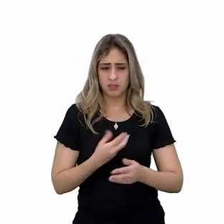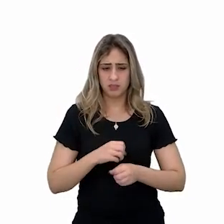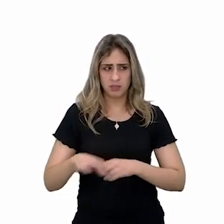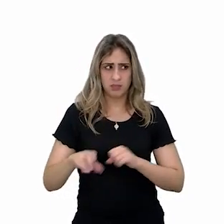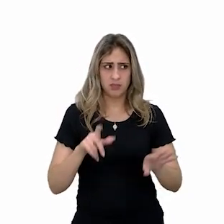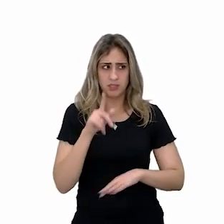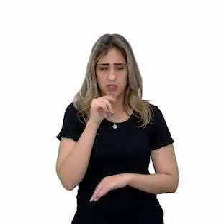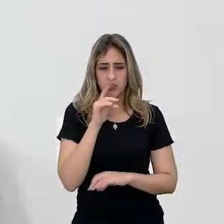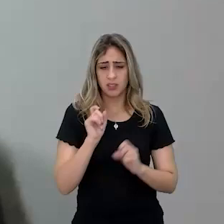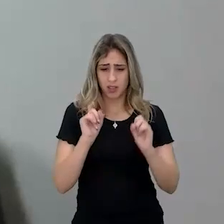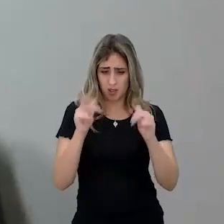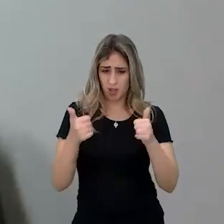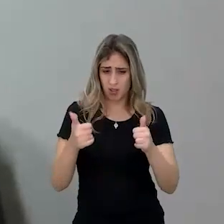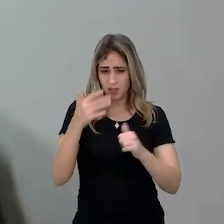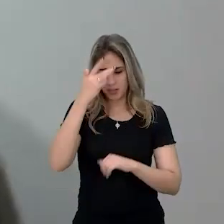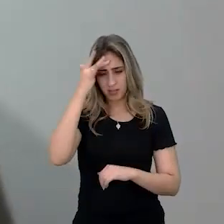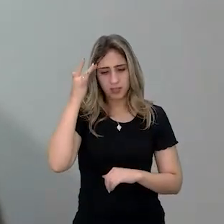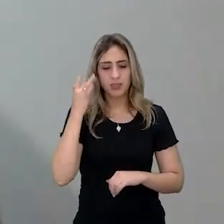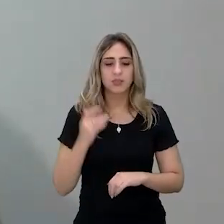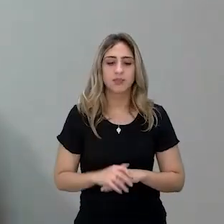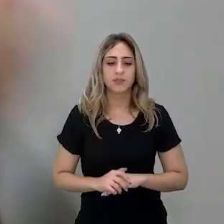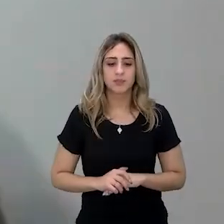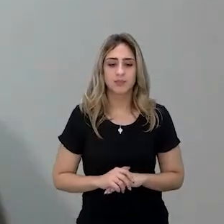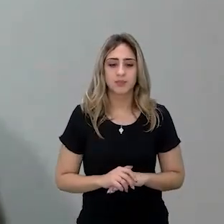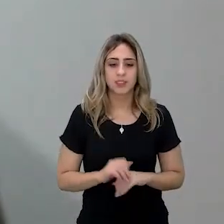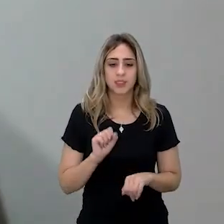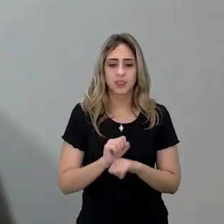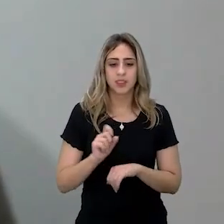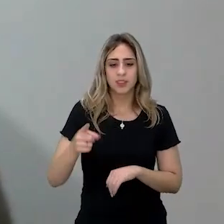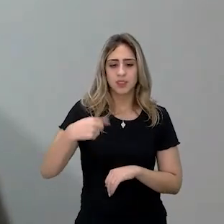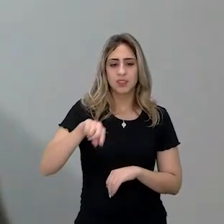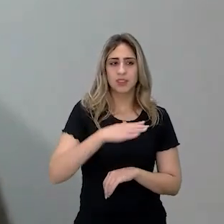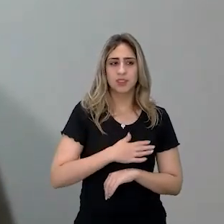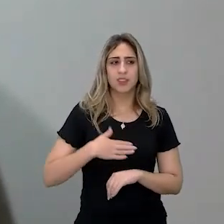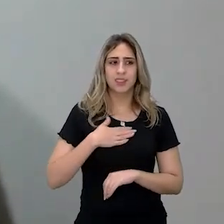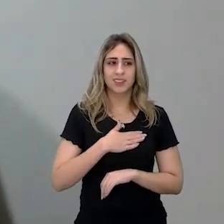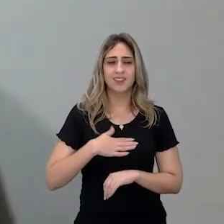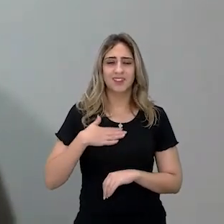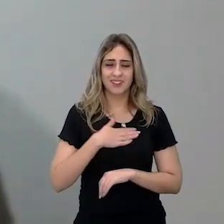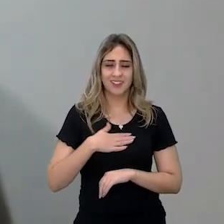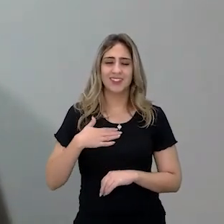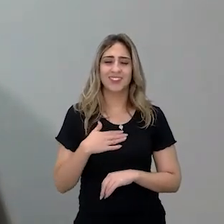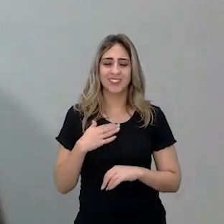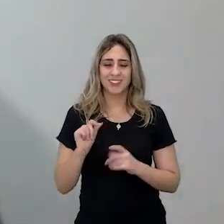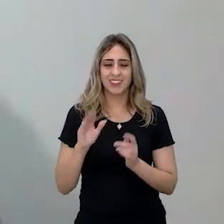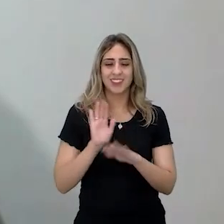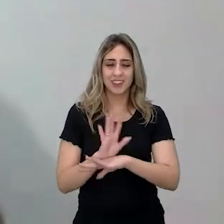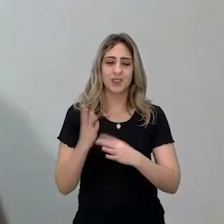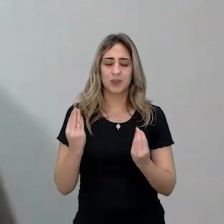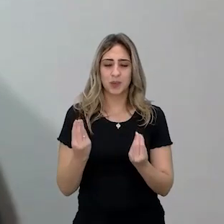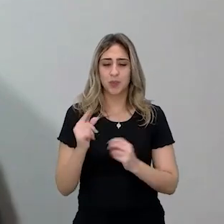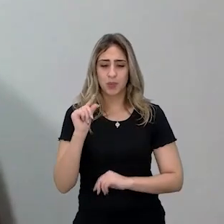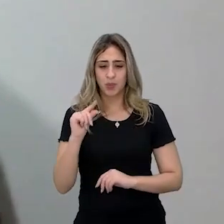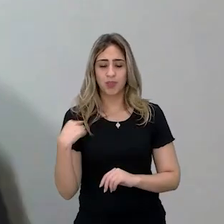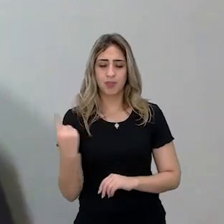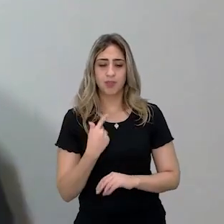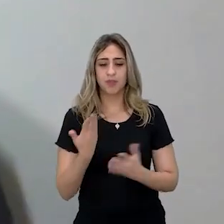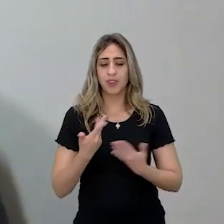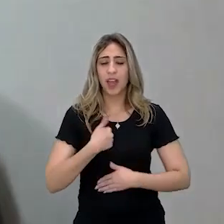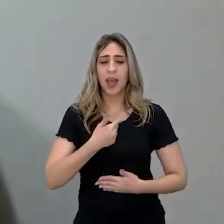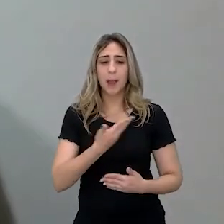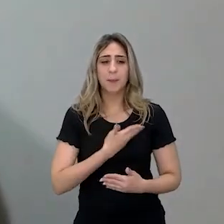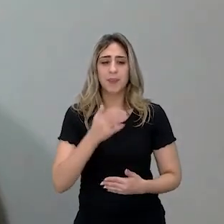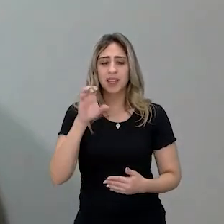água. Tá certo, pessoal? Bom, espero que vocês tenham gostado, espero ter contribuído um pouco. E agora eu vou passar para a minha